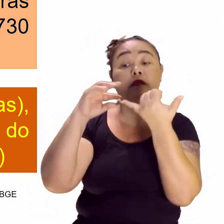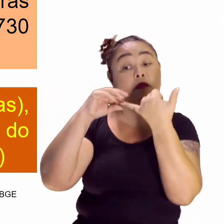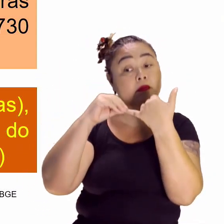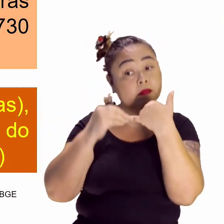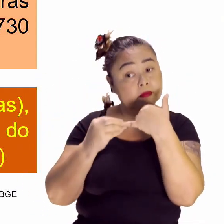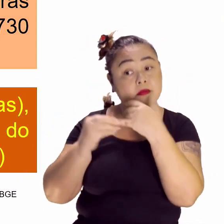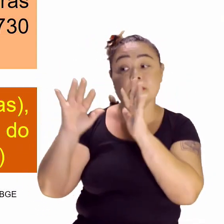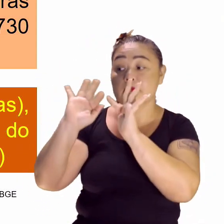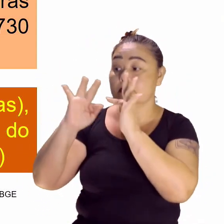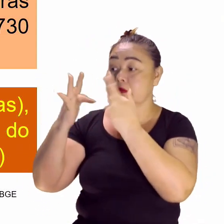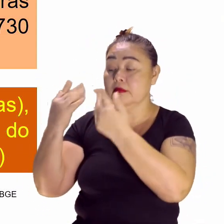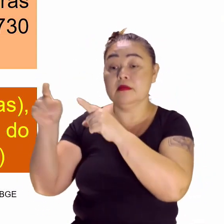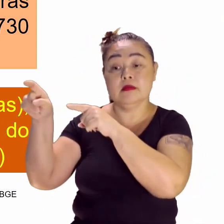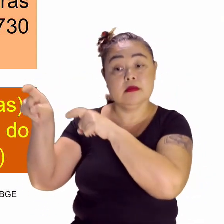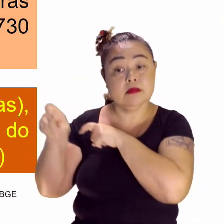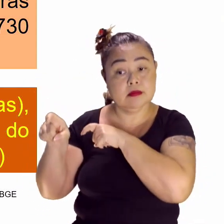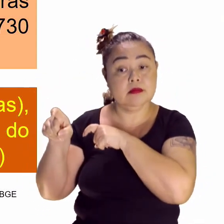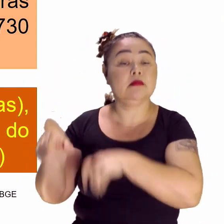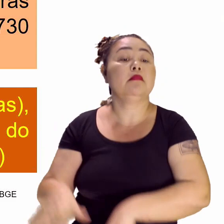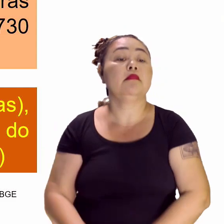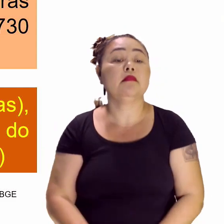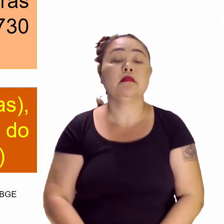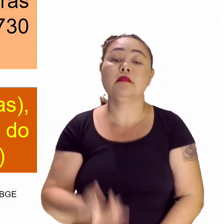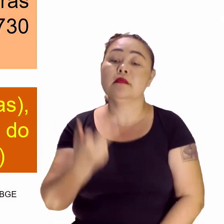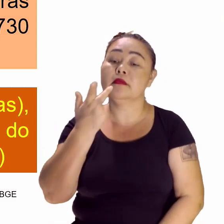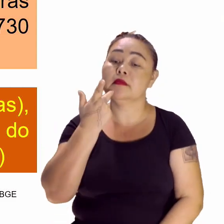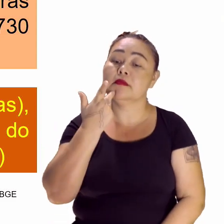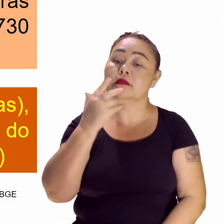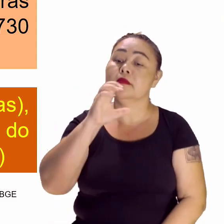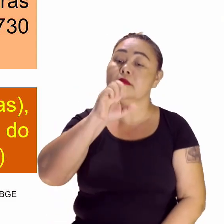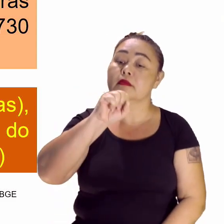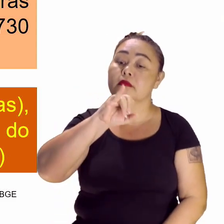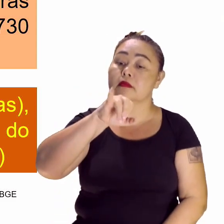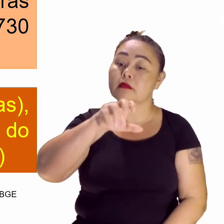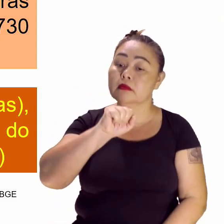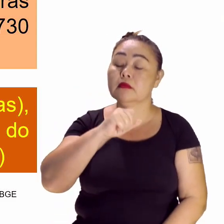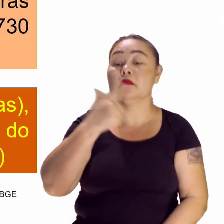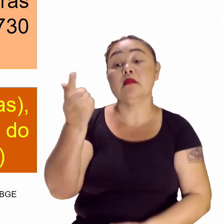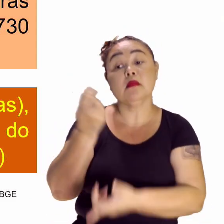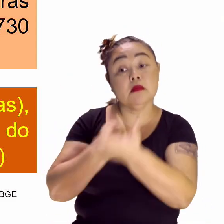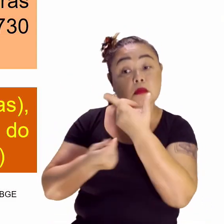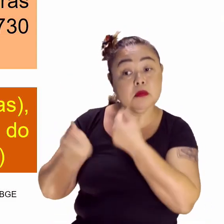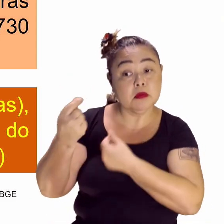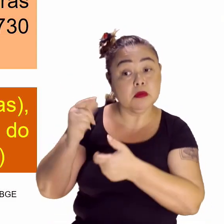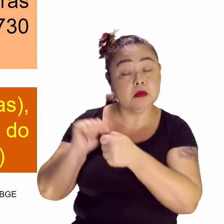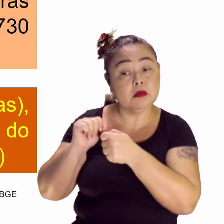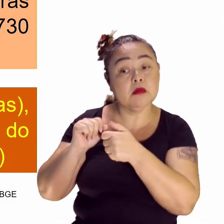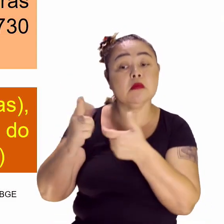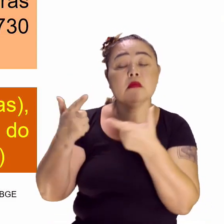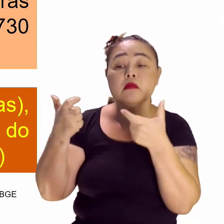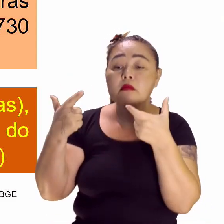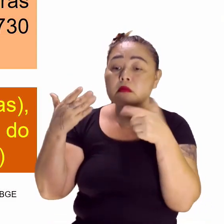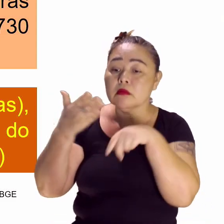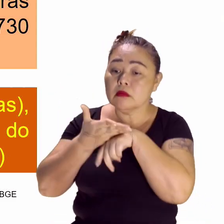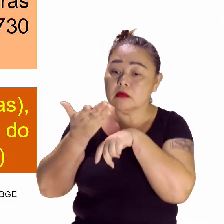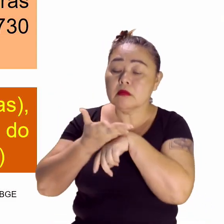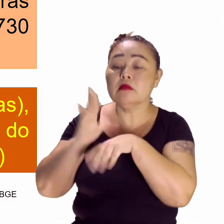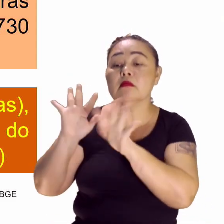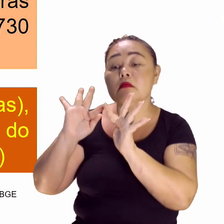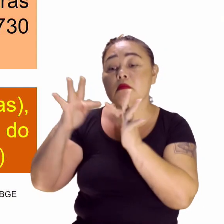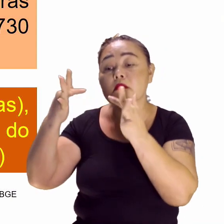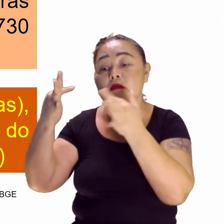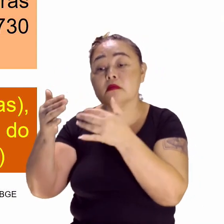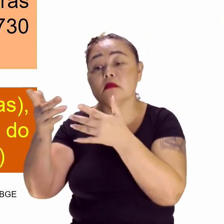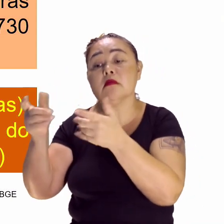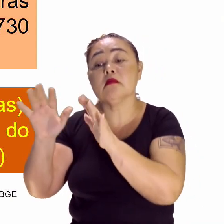Agricultura Familiar Beleza quando a gente fala da soja agronegócio menor a participação da Agricultura Familiar